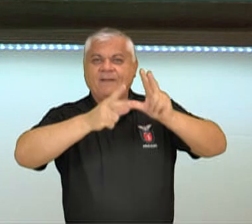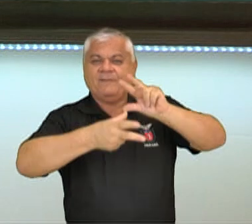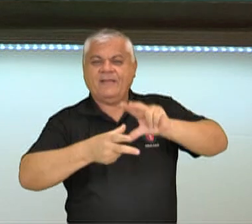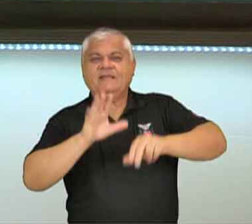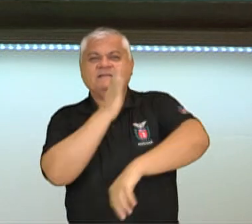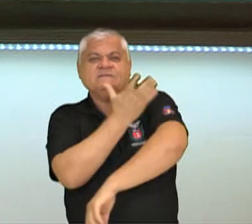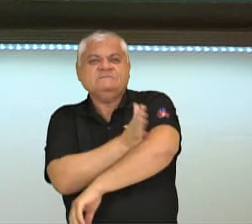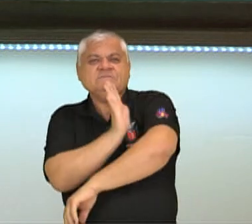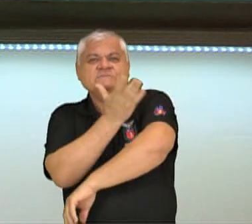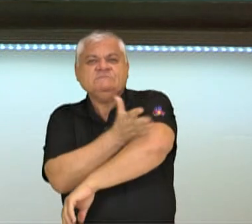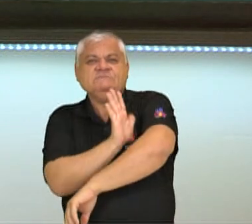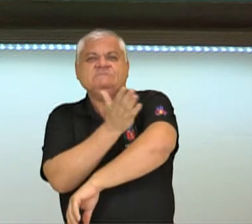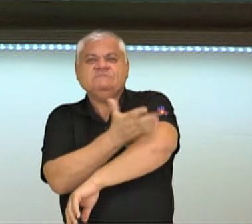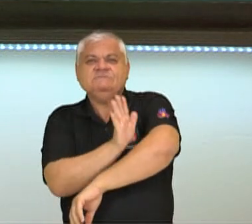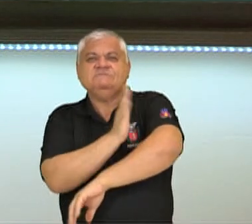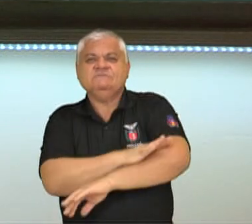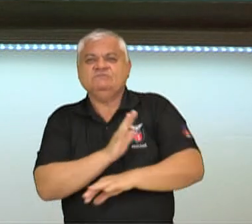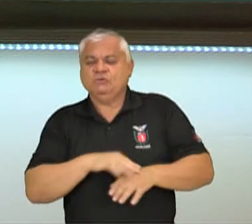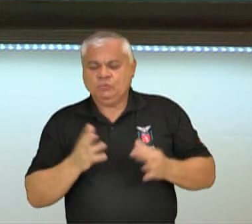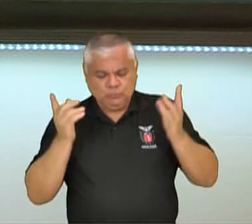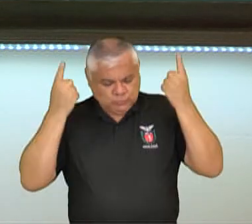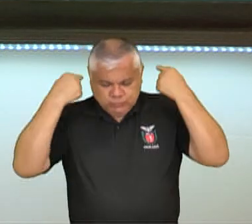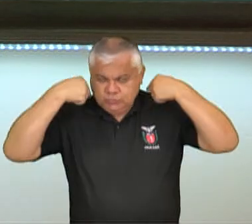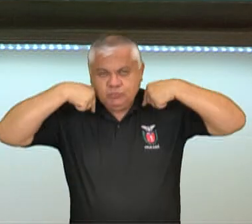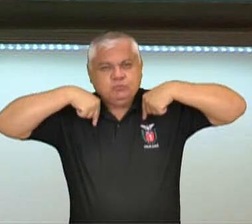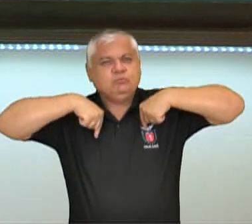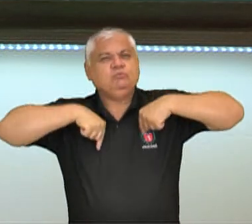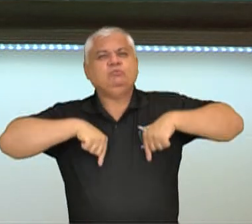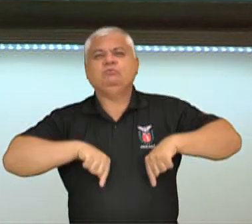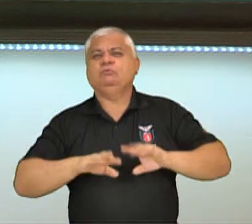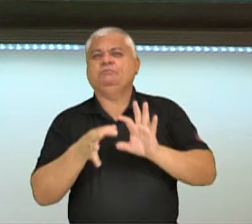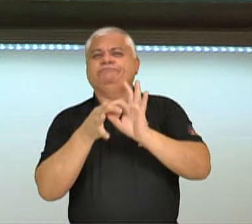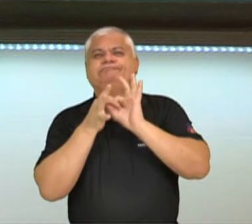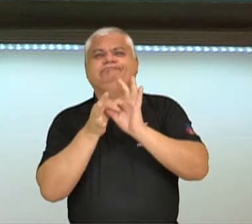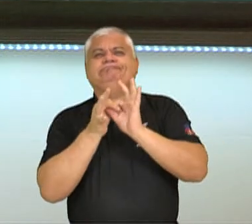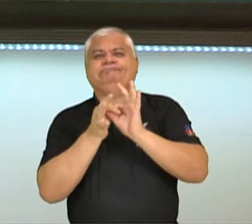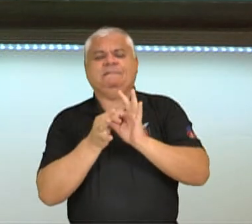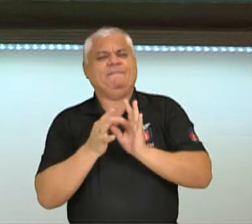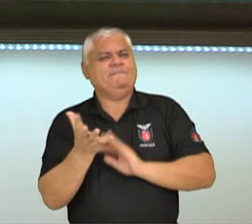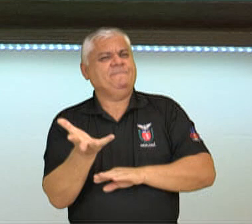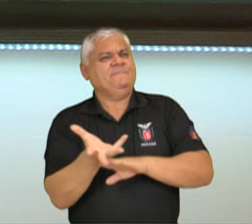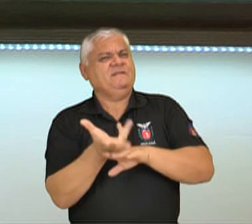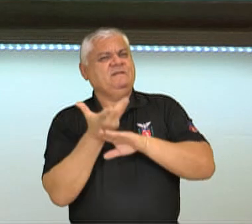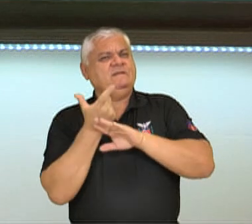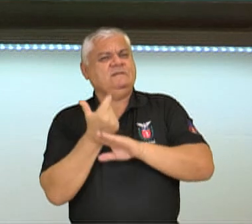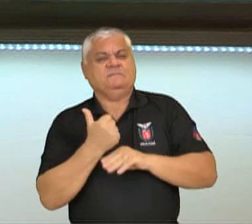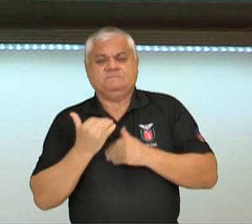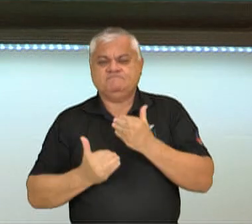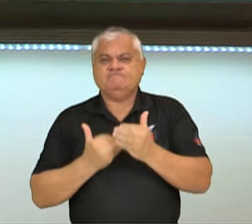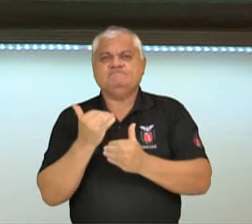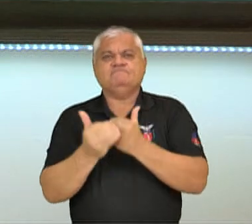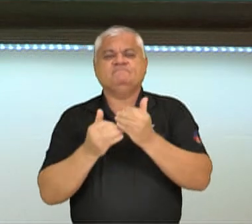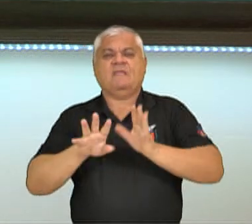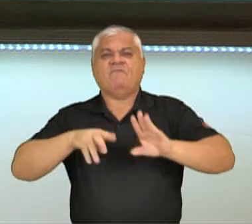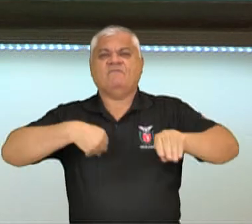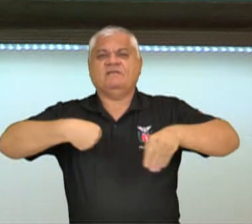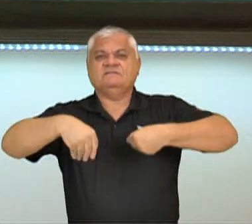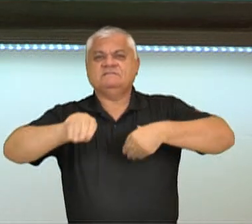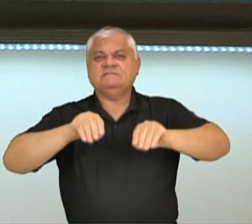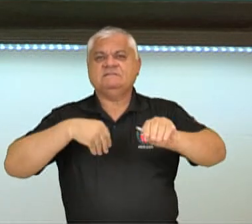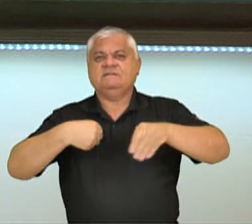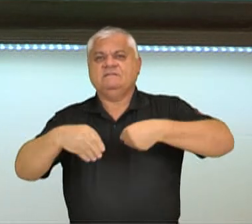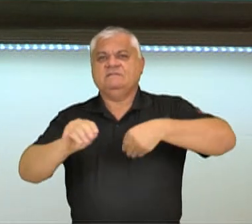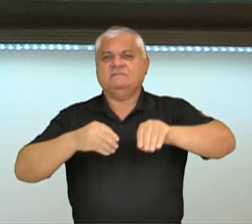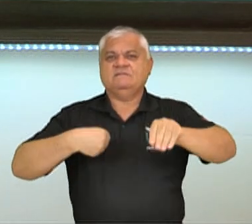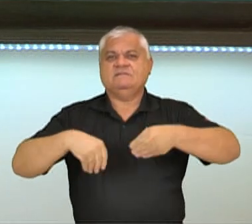acaba trabalhando todo o nosso corpo. Excelente para desenvolver a nossa flexibilidade